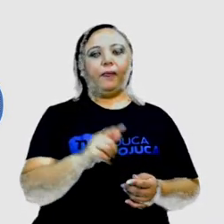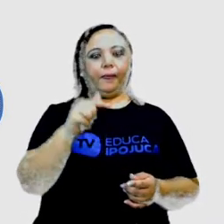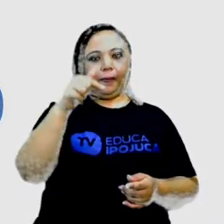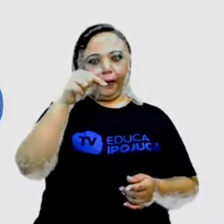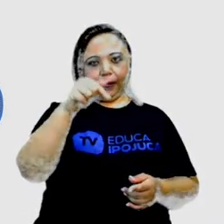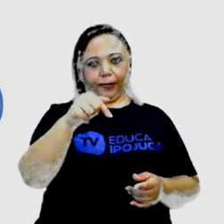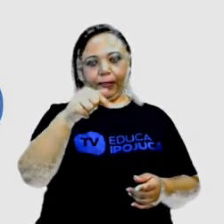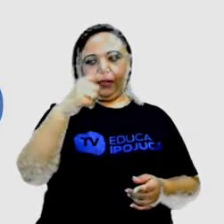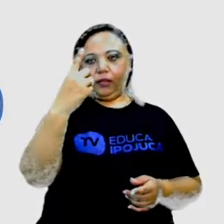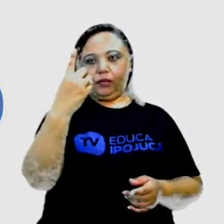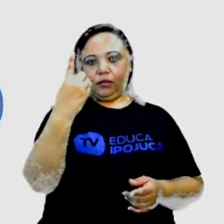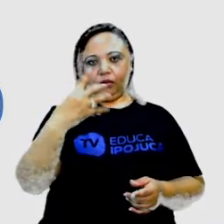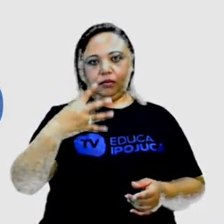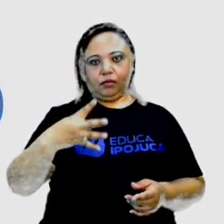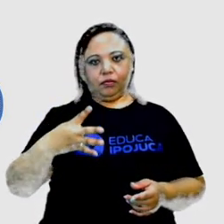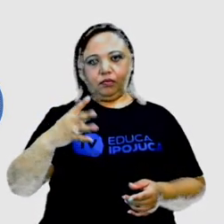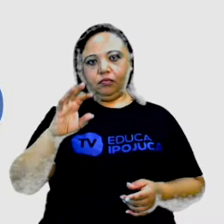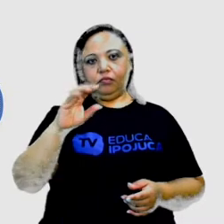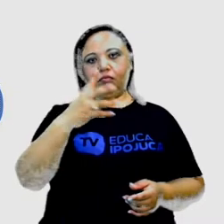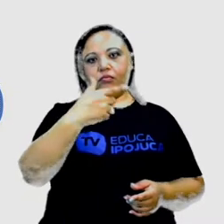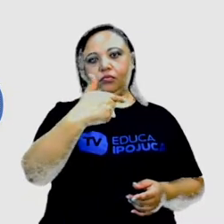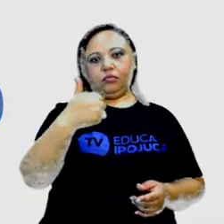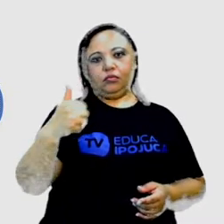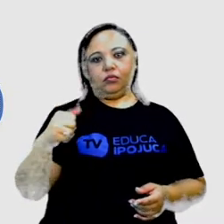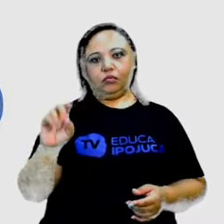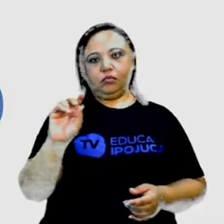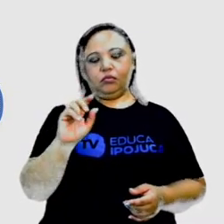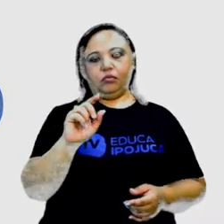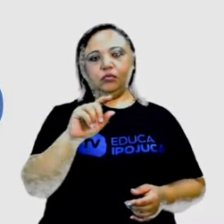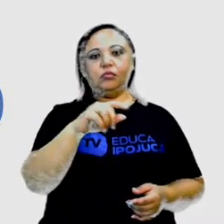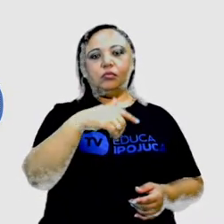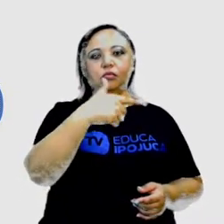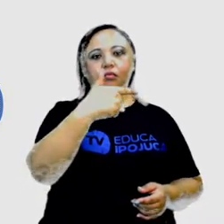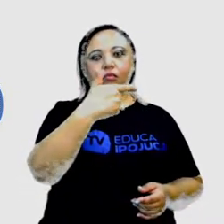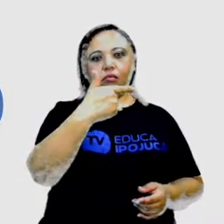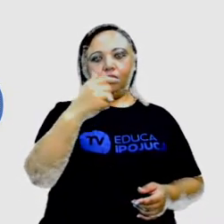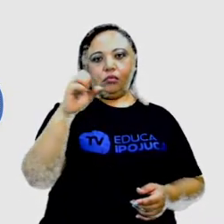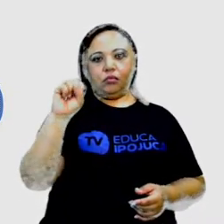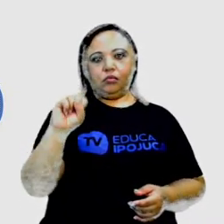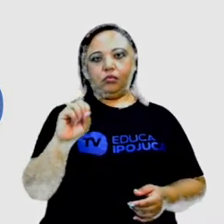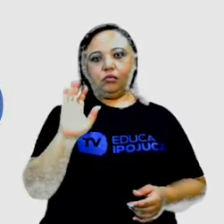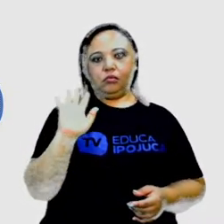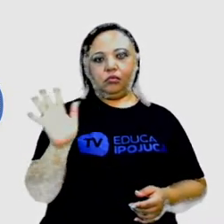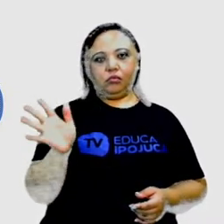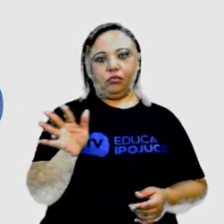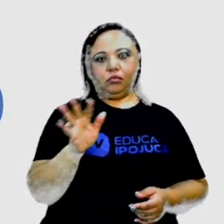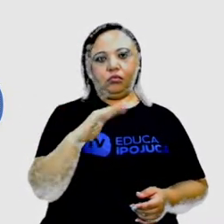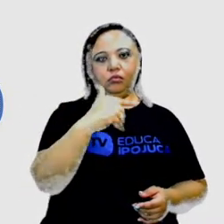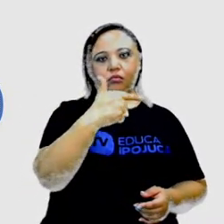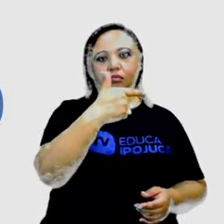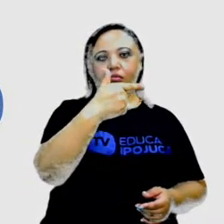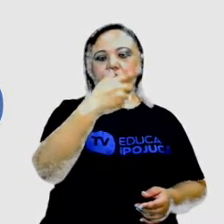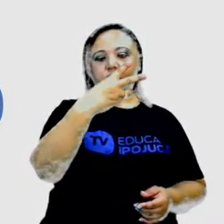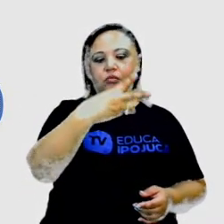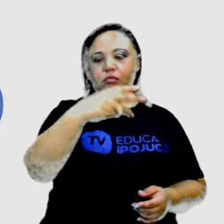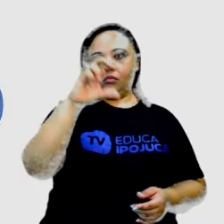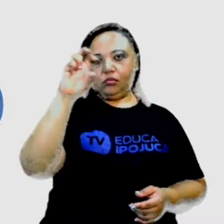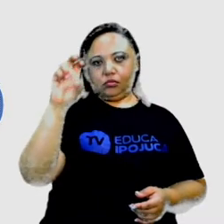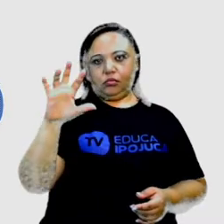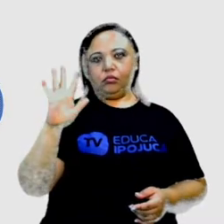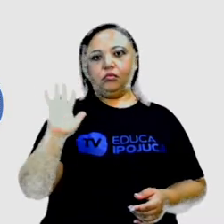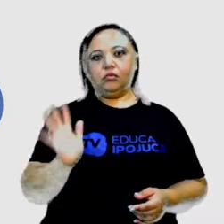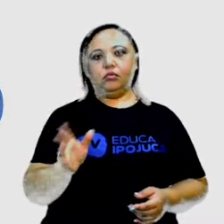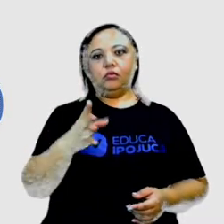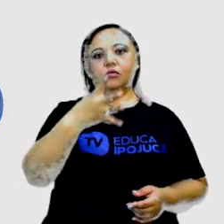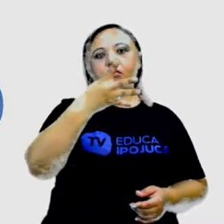7, 14 não tá, 21 já foi embora, 28 já foi, 35